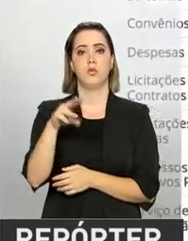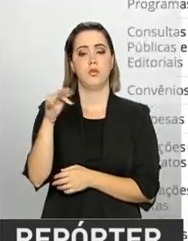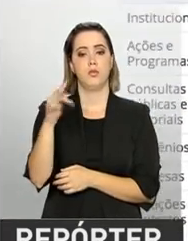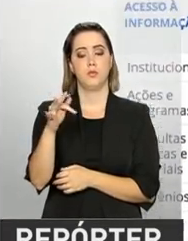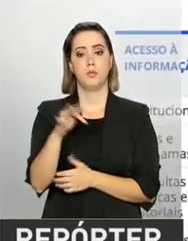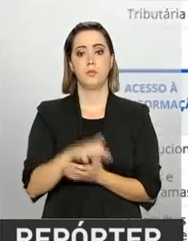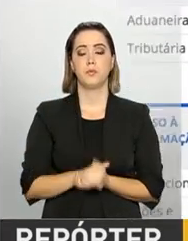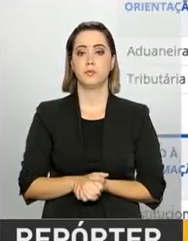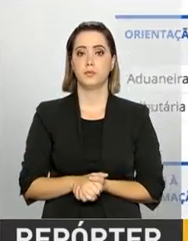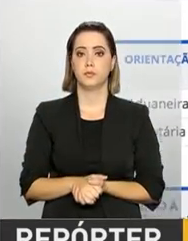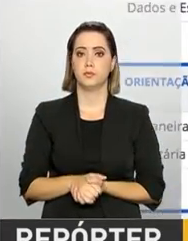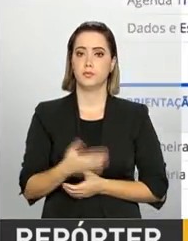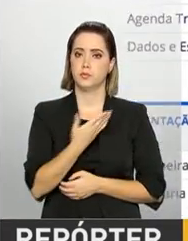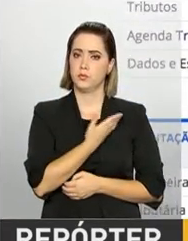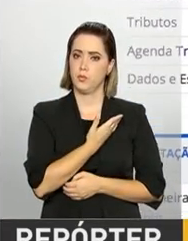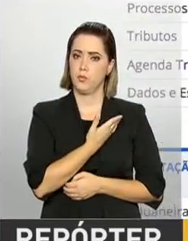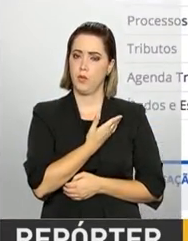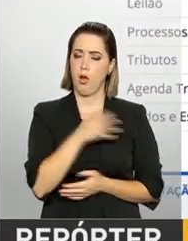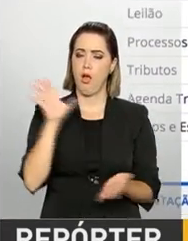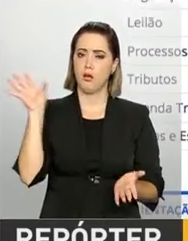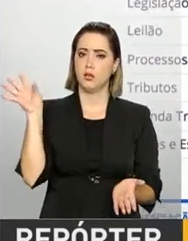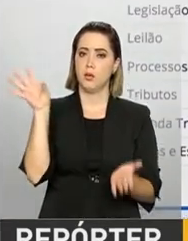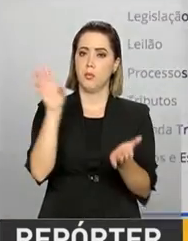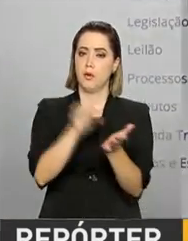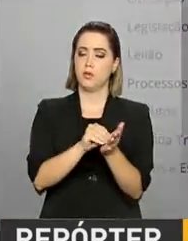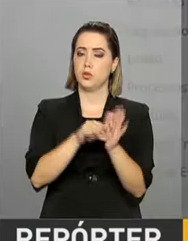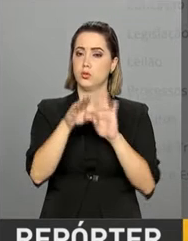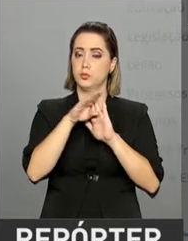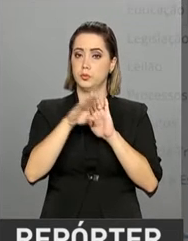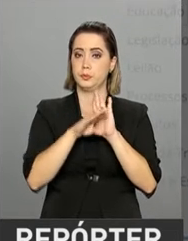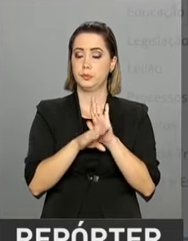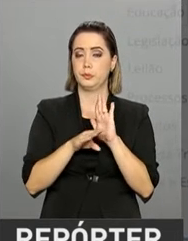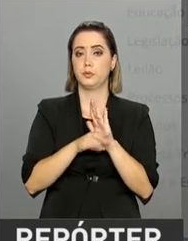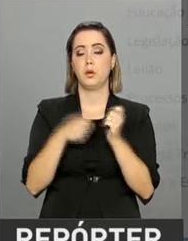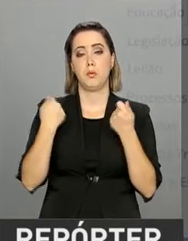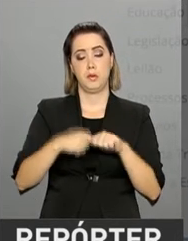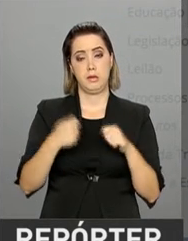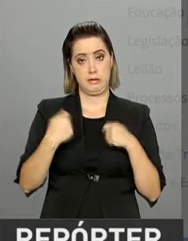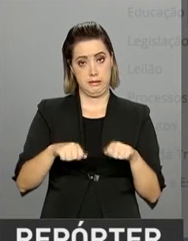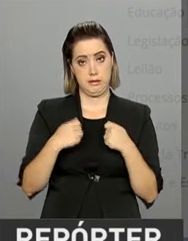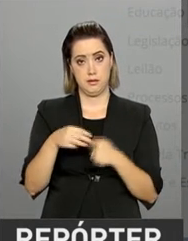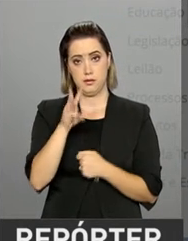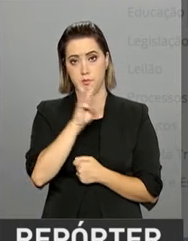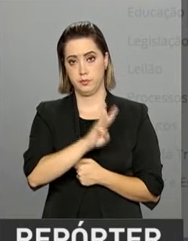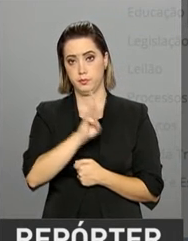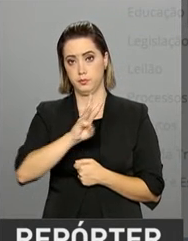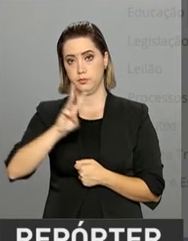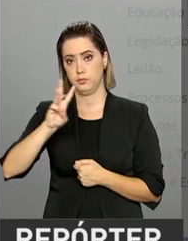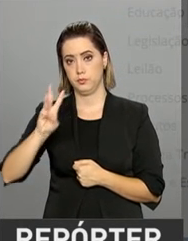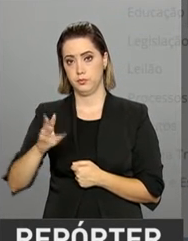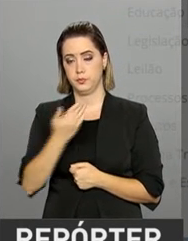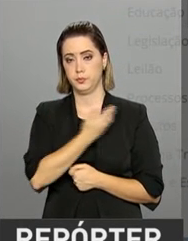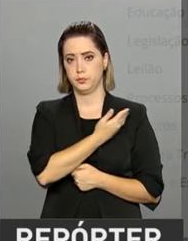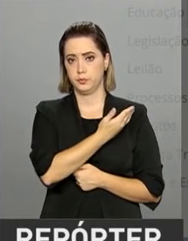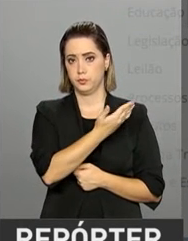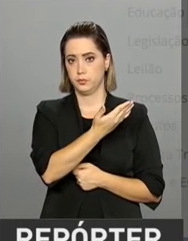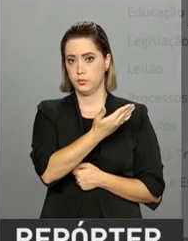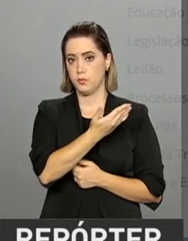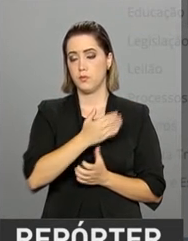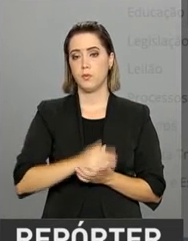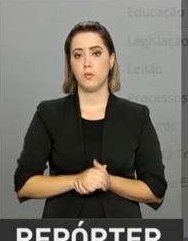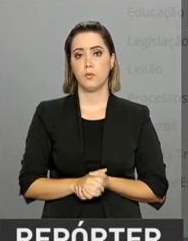para baixar o programa o contribuinte deve acessar a página da receita federal na internet no endereço